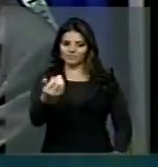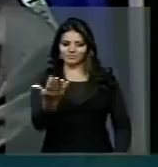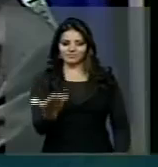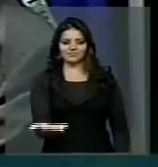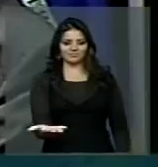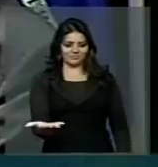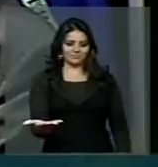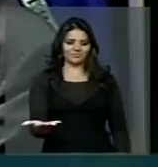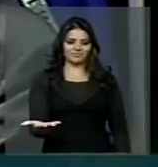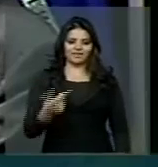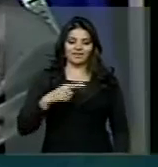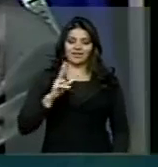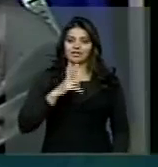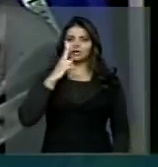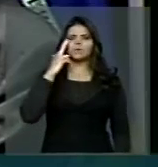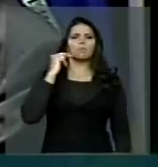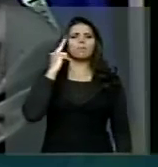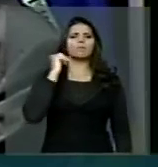normalmente